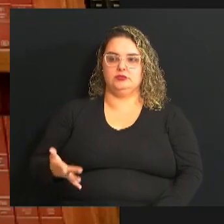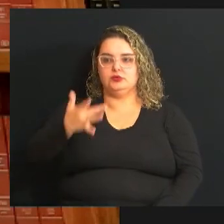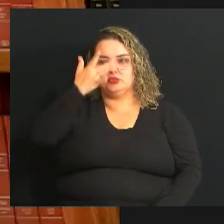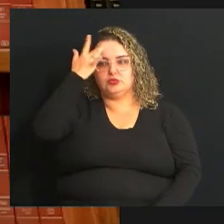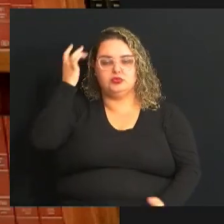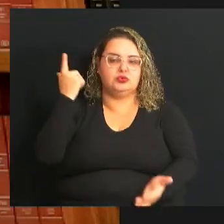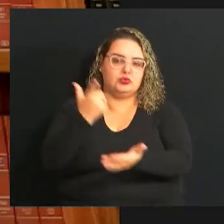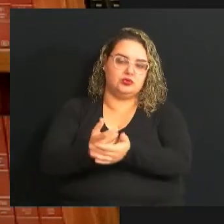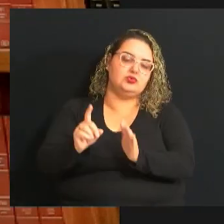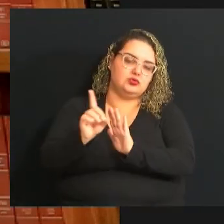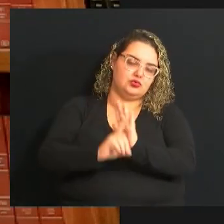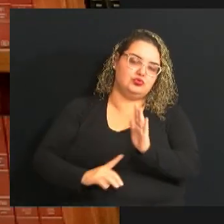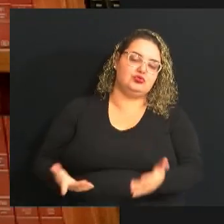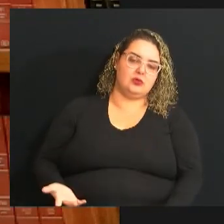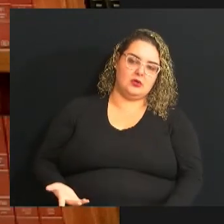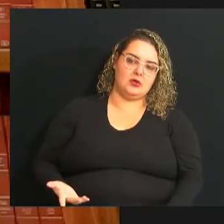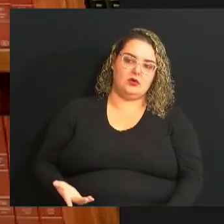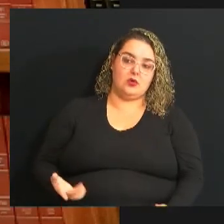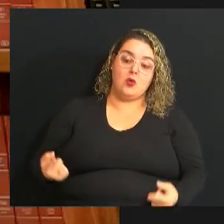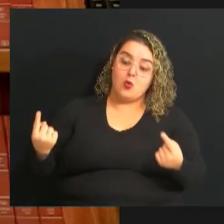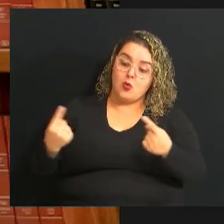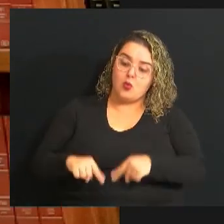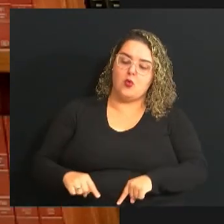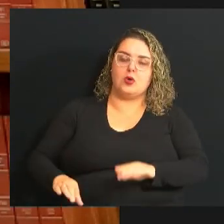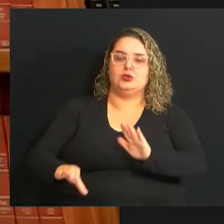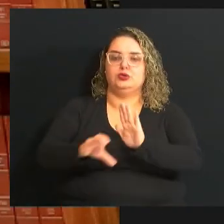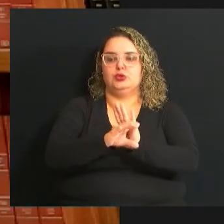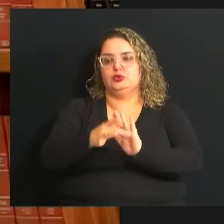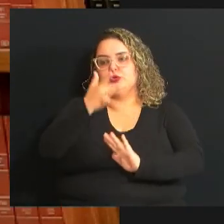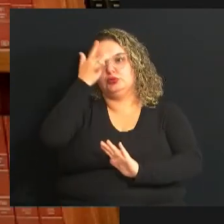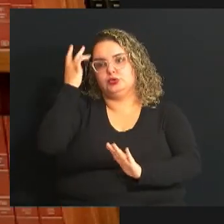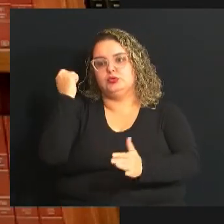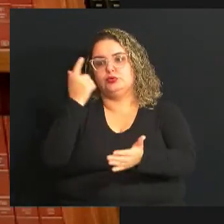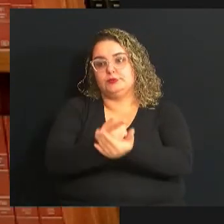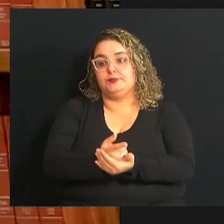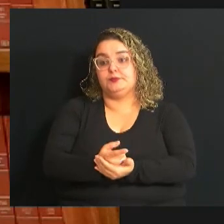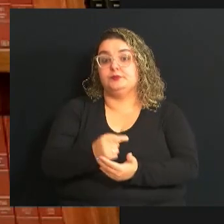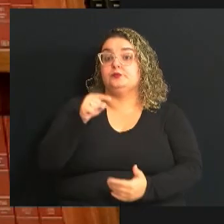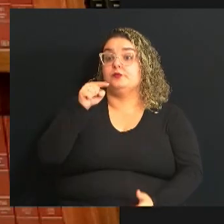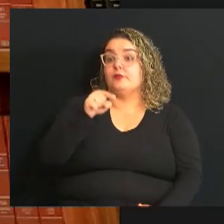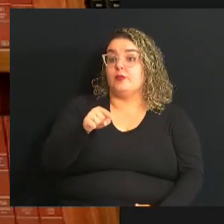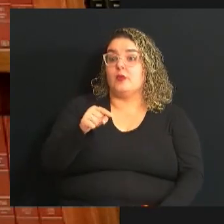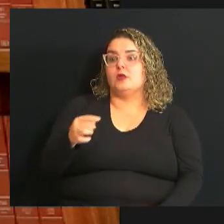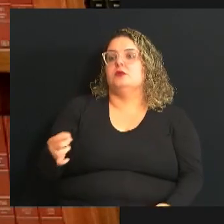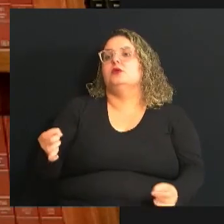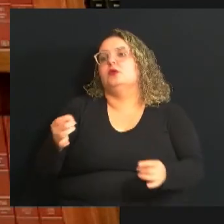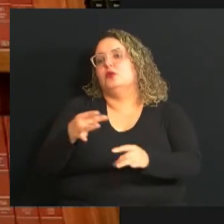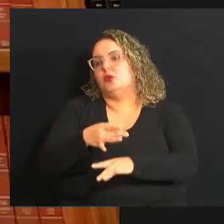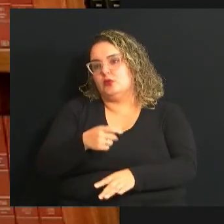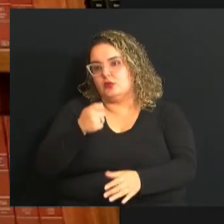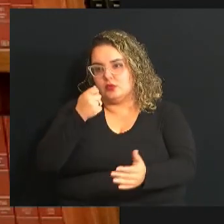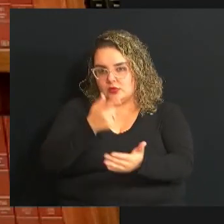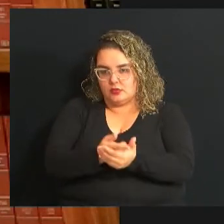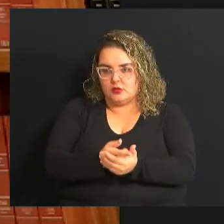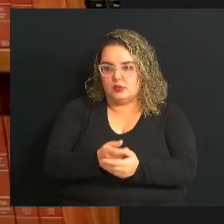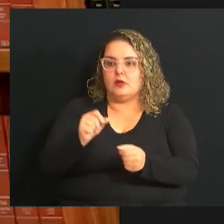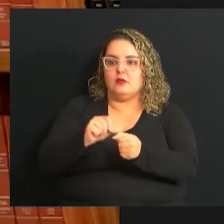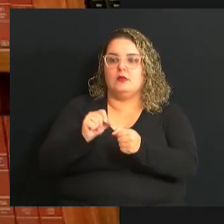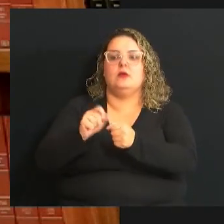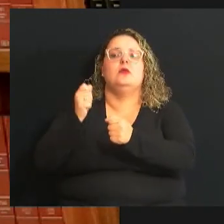6.083 atendimentos. Então, pessoal, olha só, é preciso ter cuidado, até porque, segundo